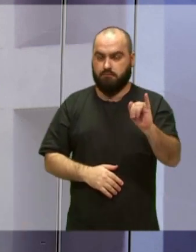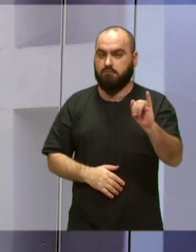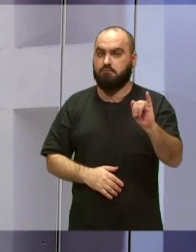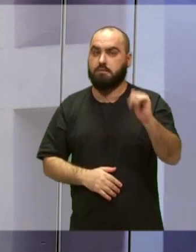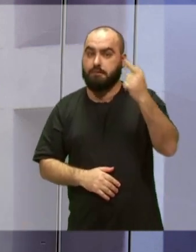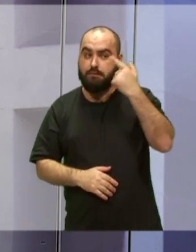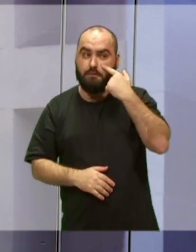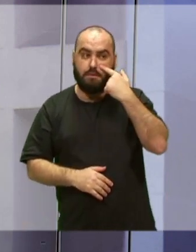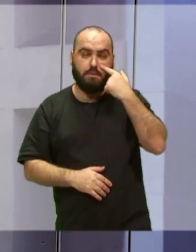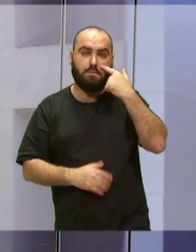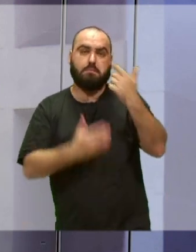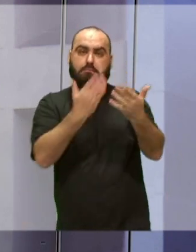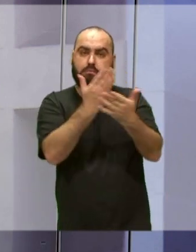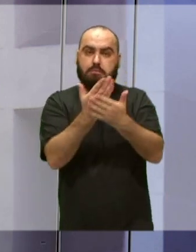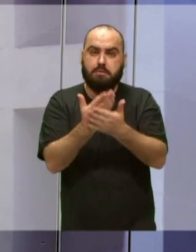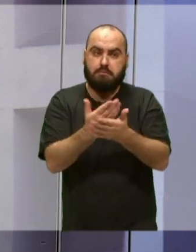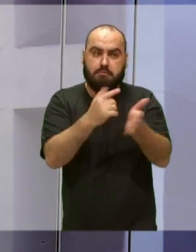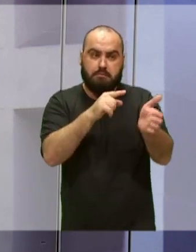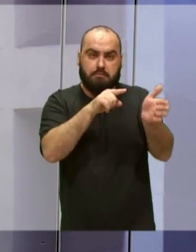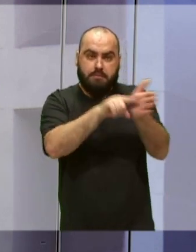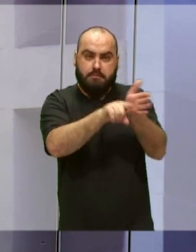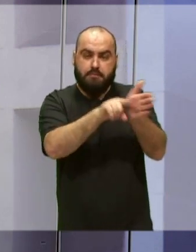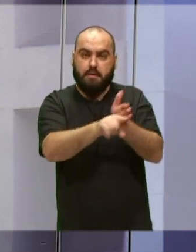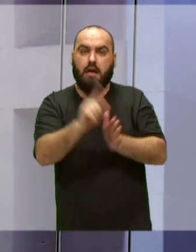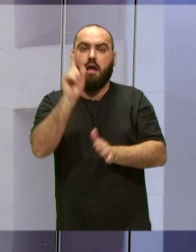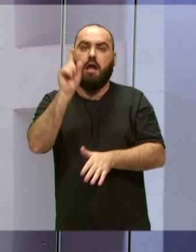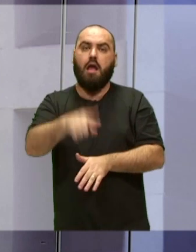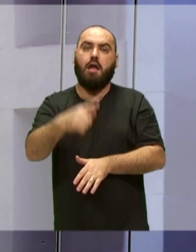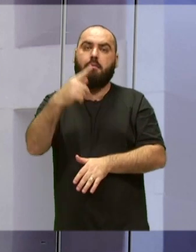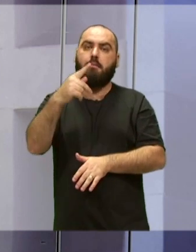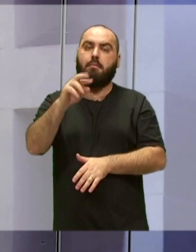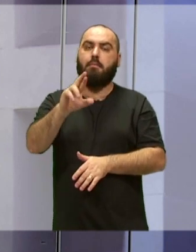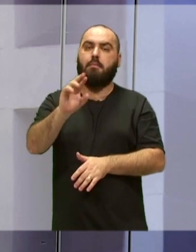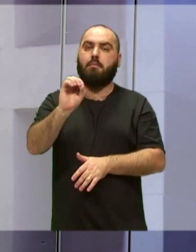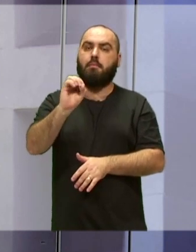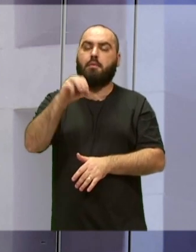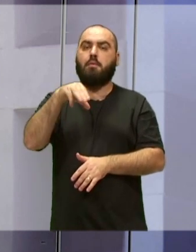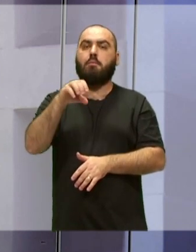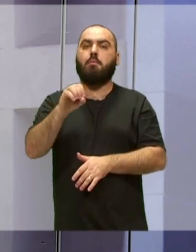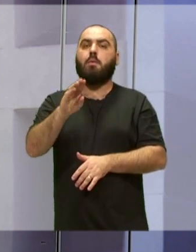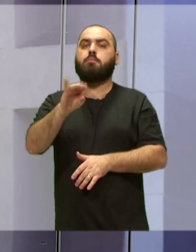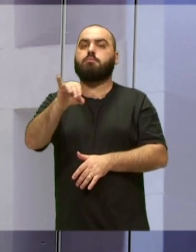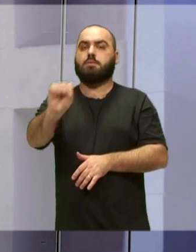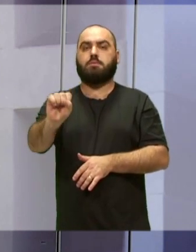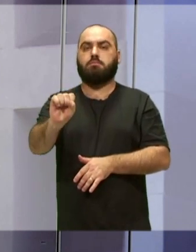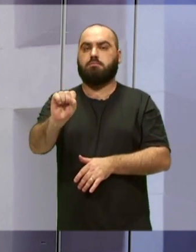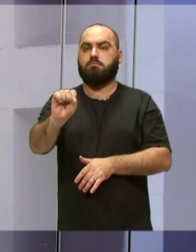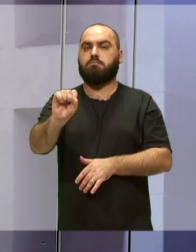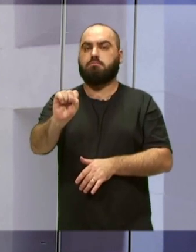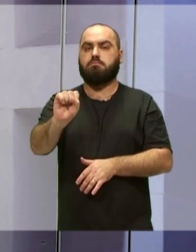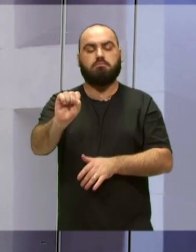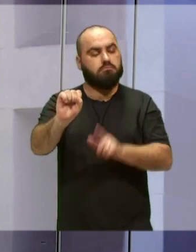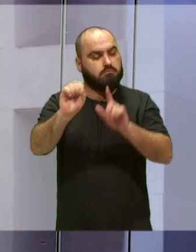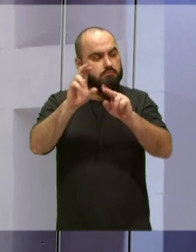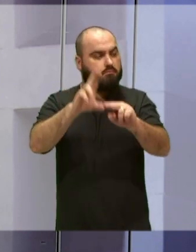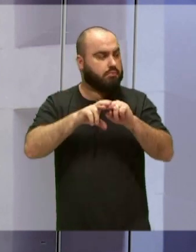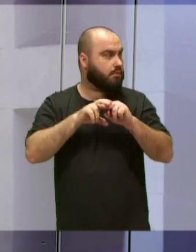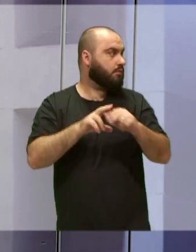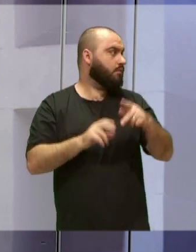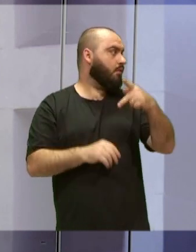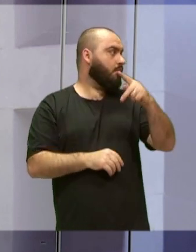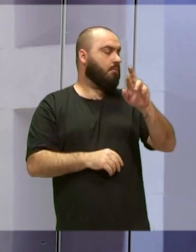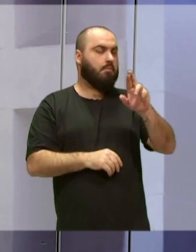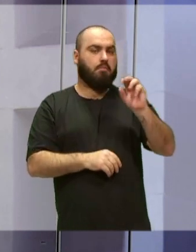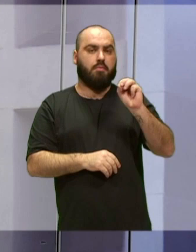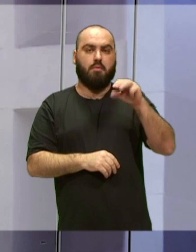tá apresentando é o promoves e o promoves na minha na minha eh concepção por tudo aquilo que a gente entende e tem